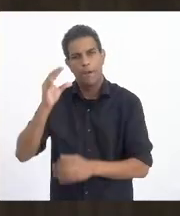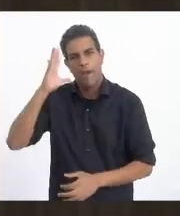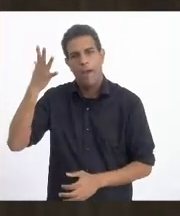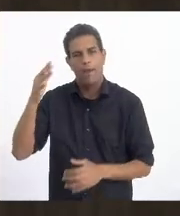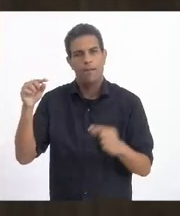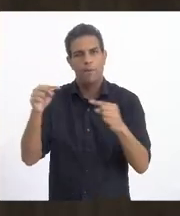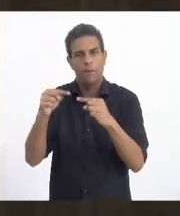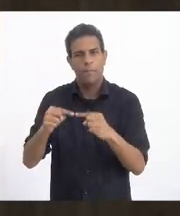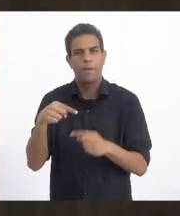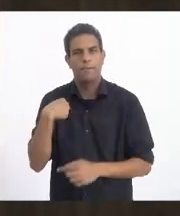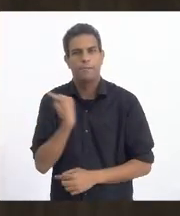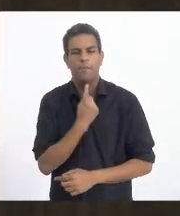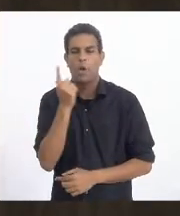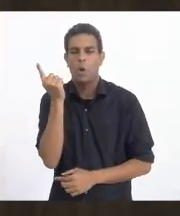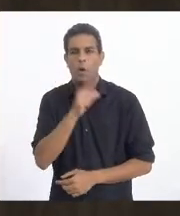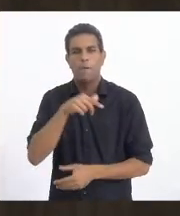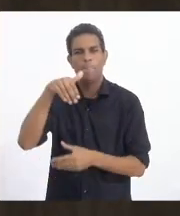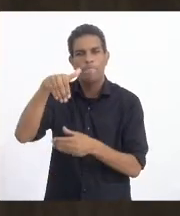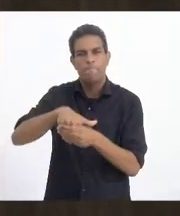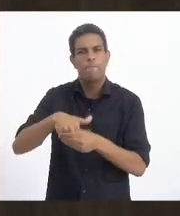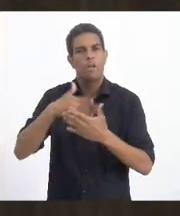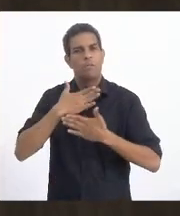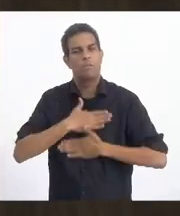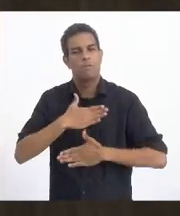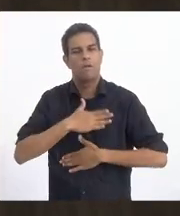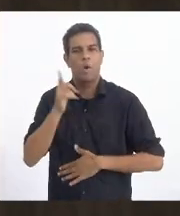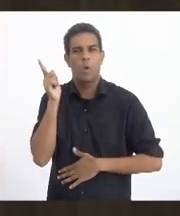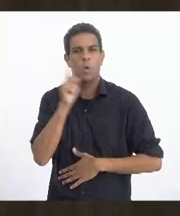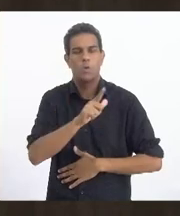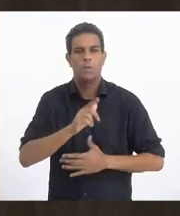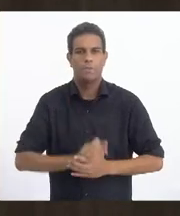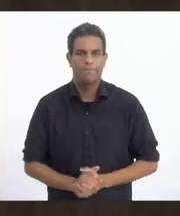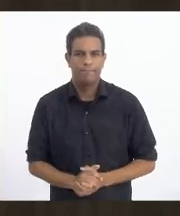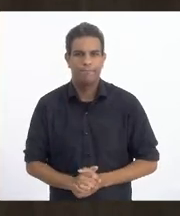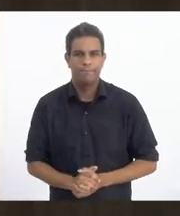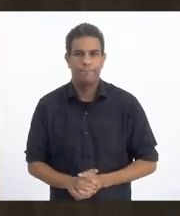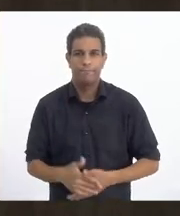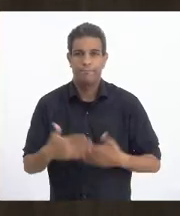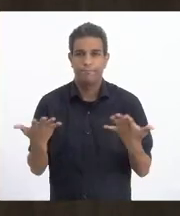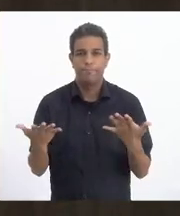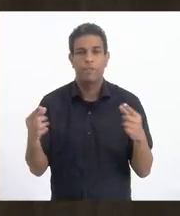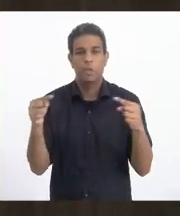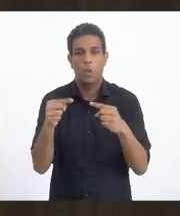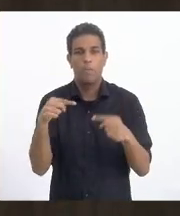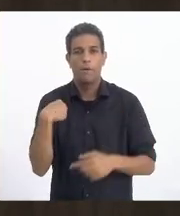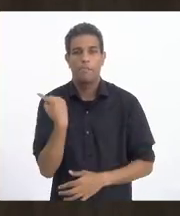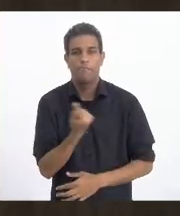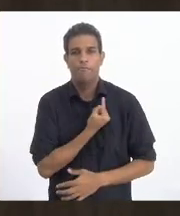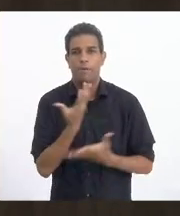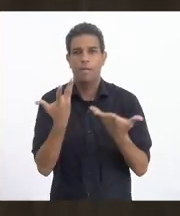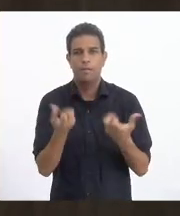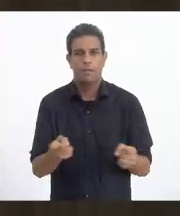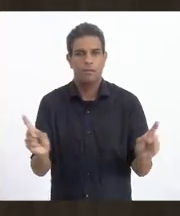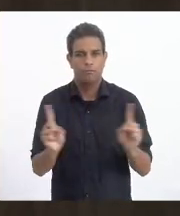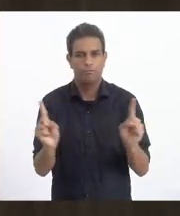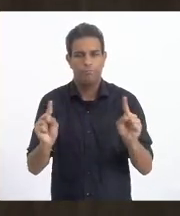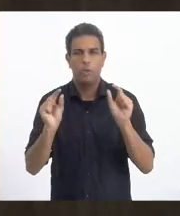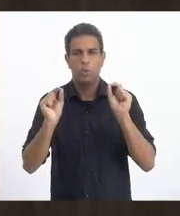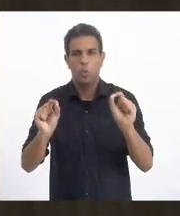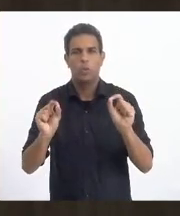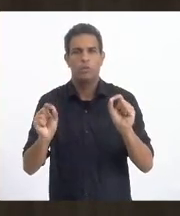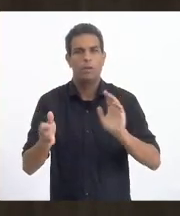e essa casa poderia votar com maior tranquilidade. Então, nós não aceitamos